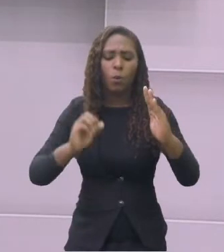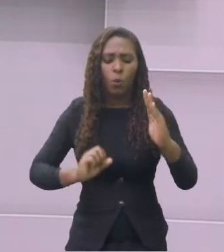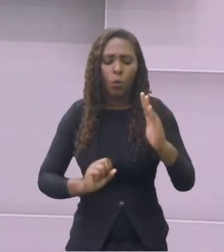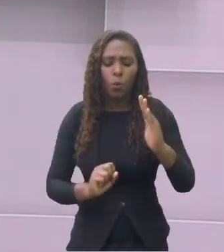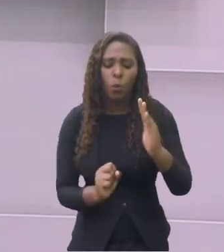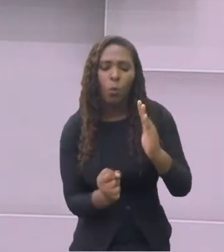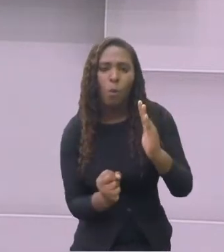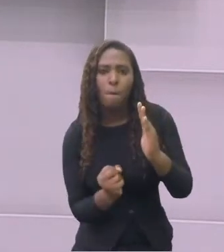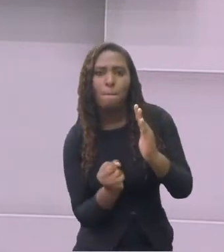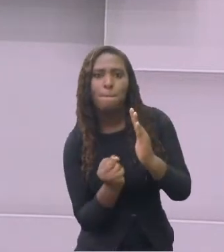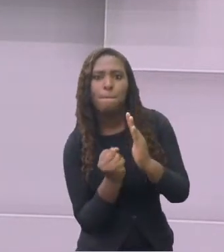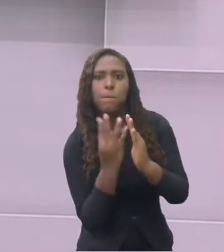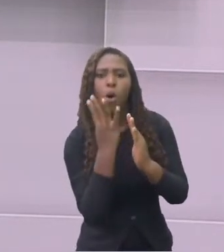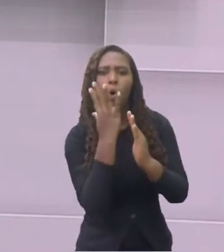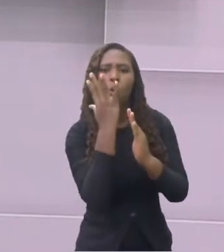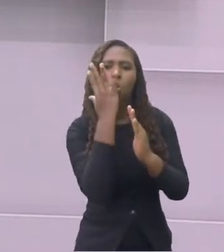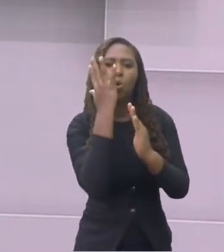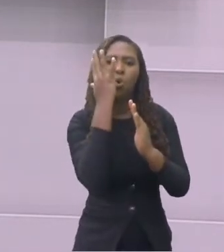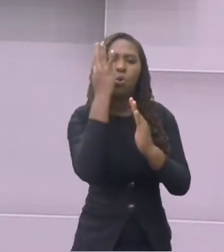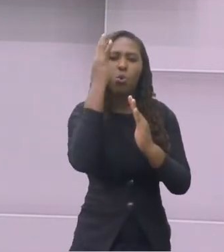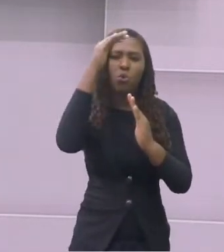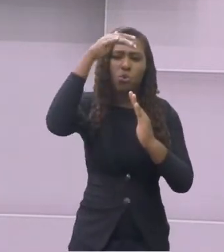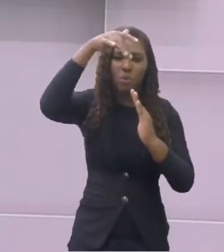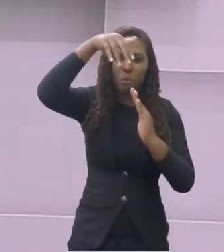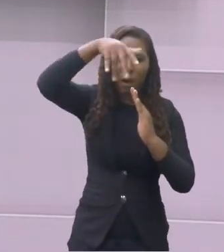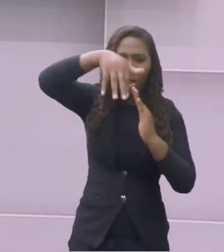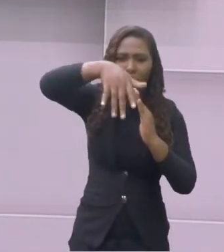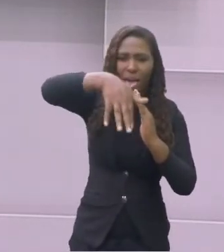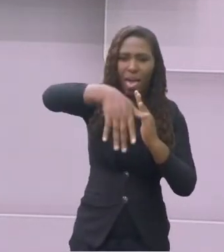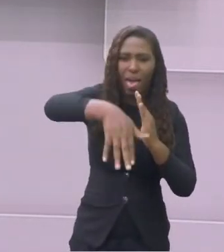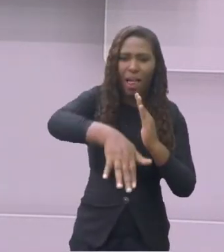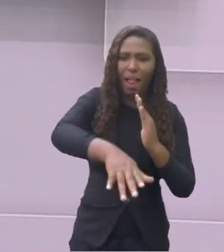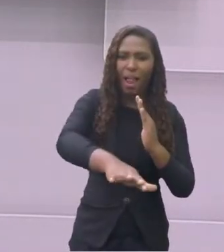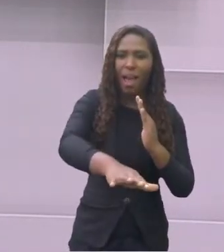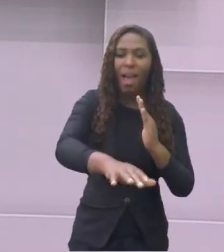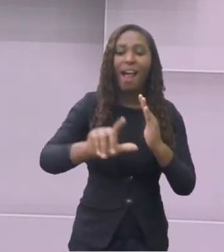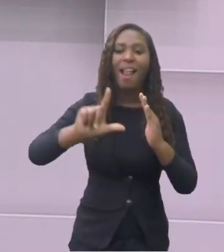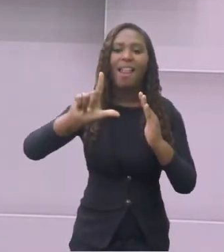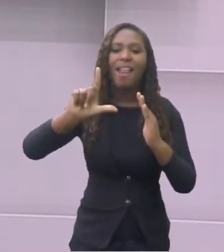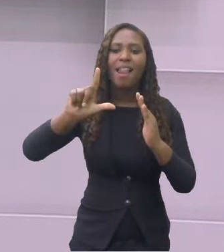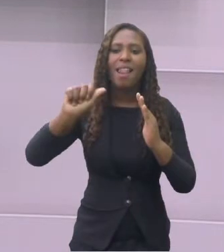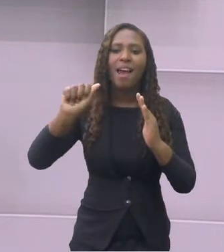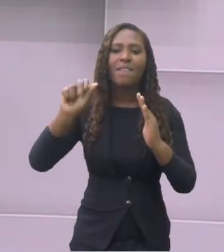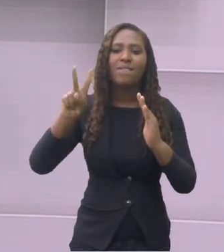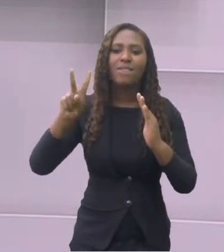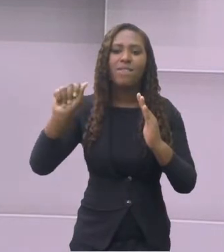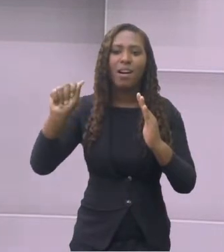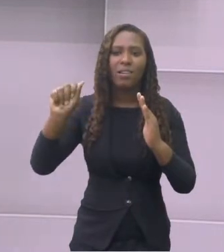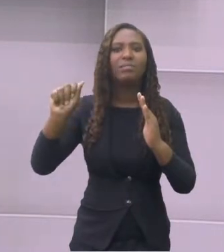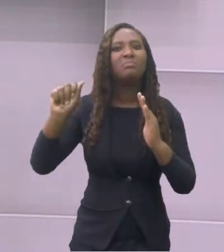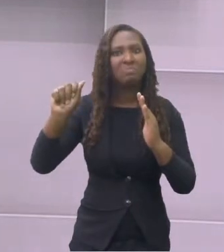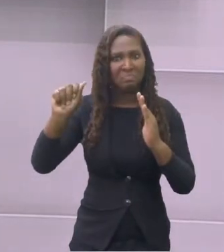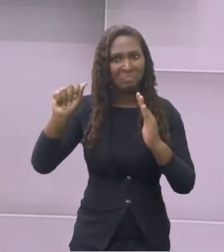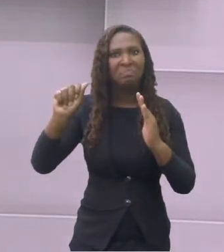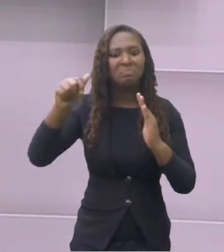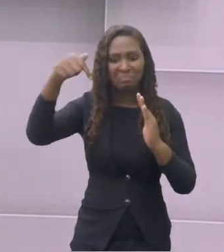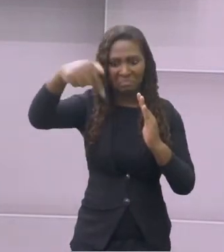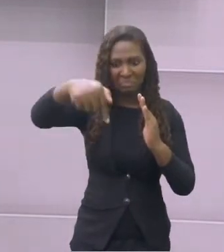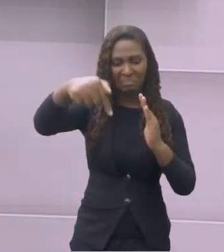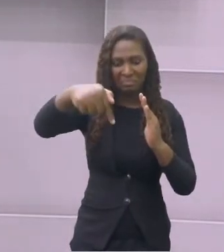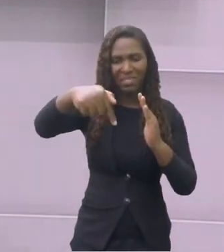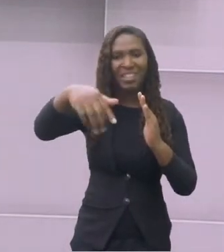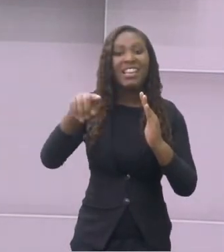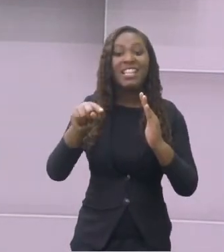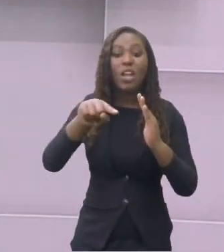superfície da crosta terrestre, tá? Então, olha só, rochas magmáticas, o material que as